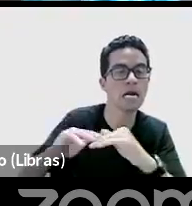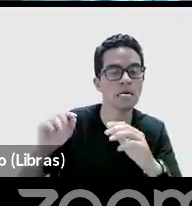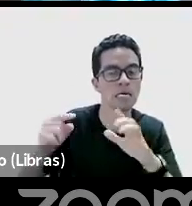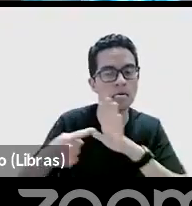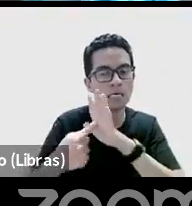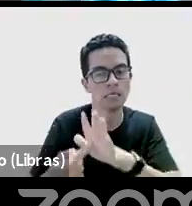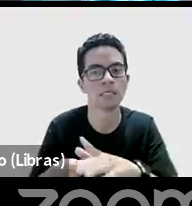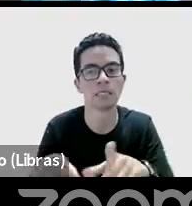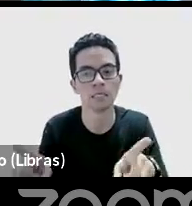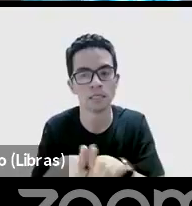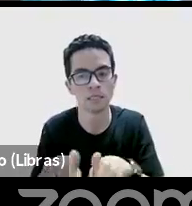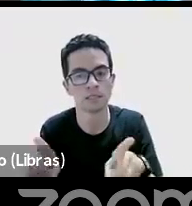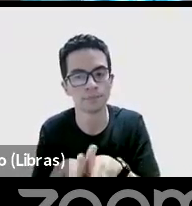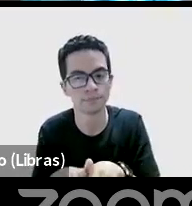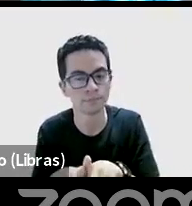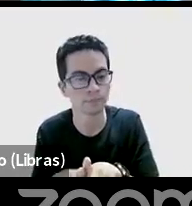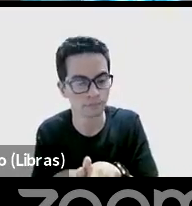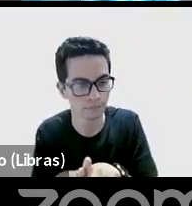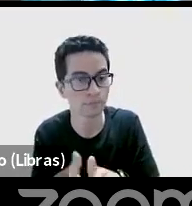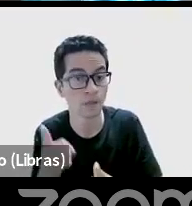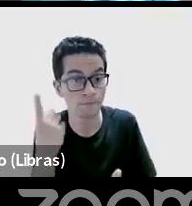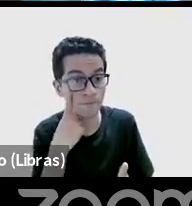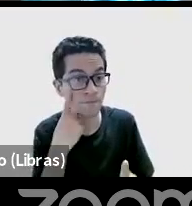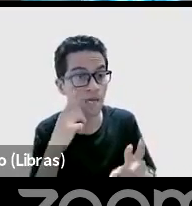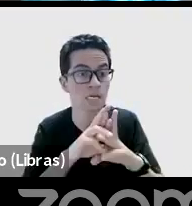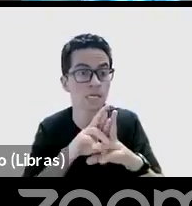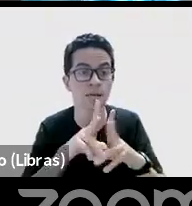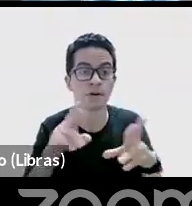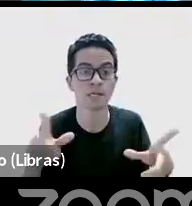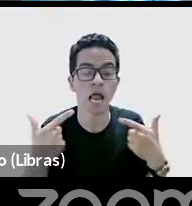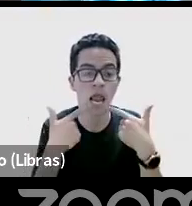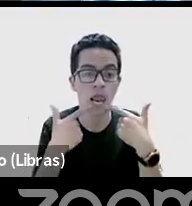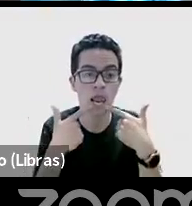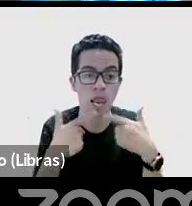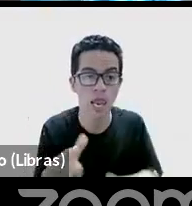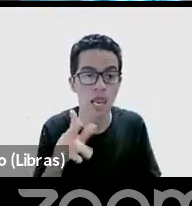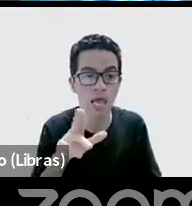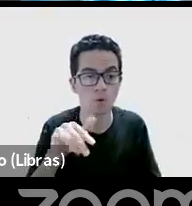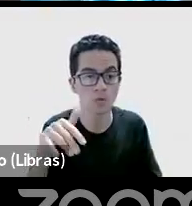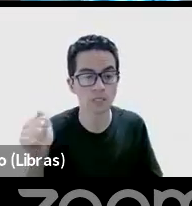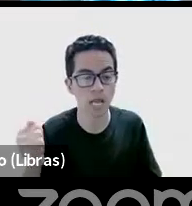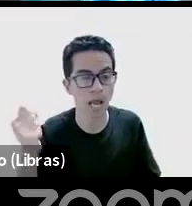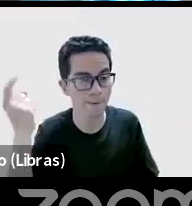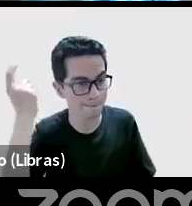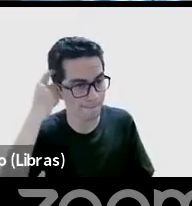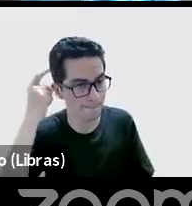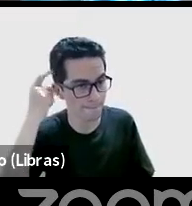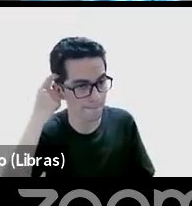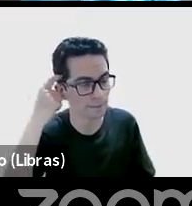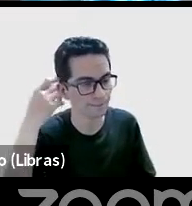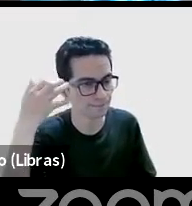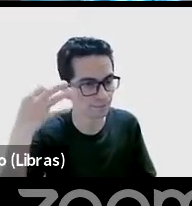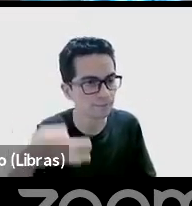ela justamente se desloca da ideia de uma competência linguística ou de uma competência sociolinguística, né? Para pensar que a competência que a gente